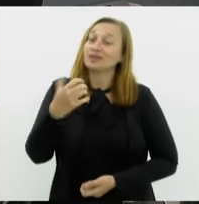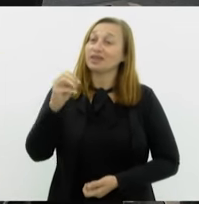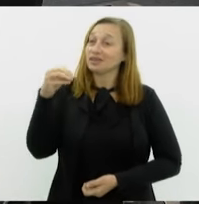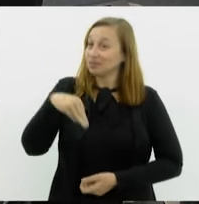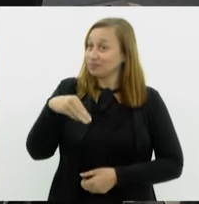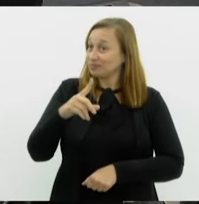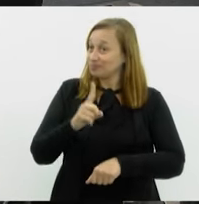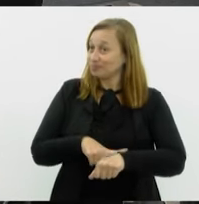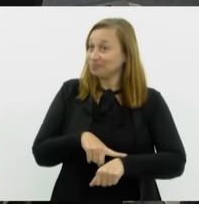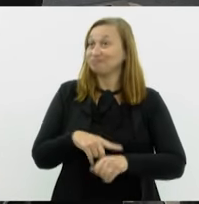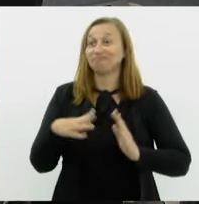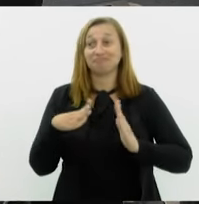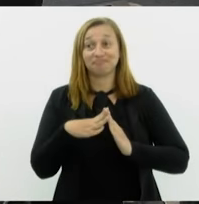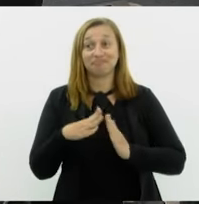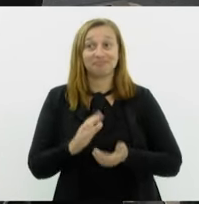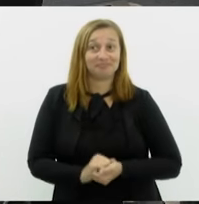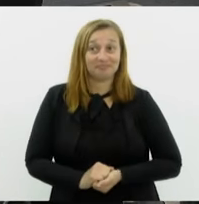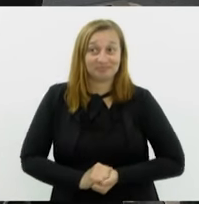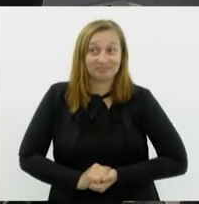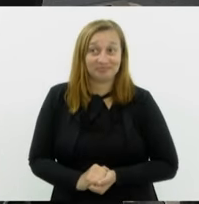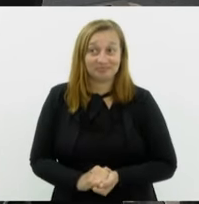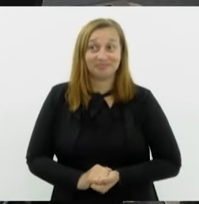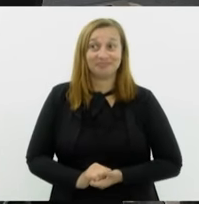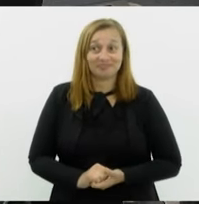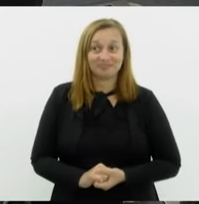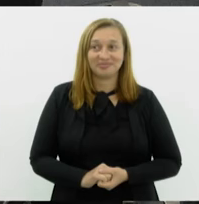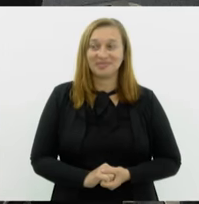minutos no tempo regimental.